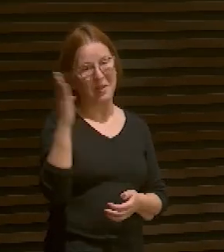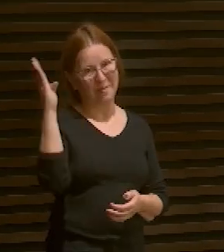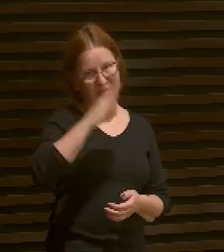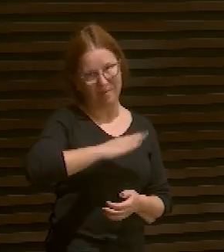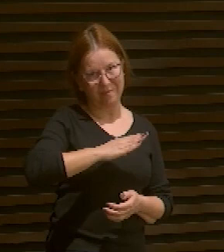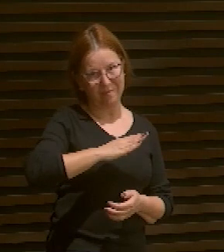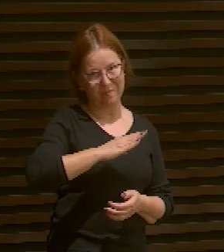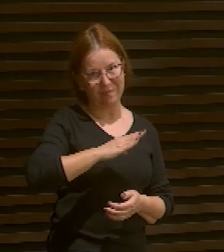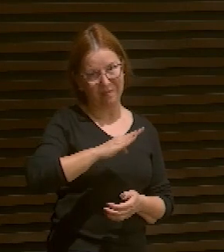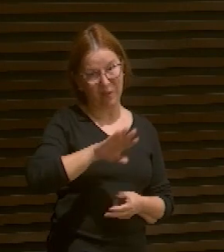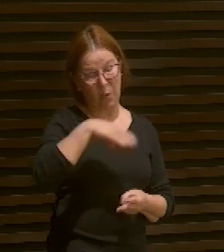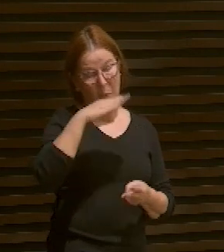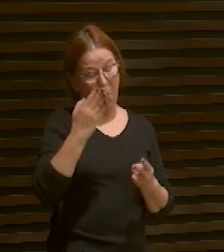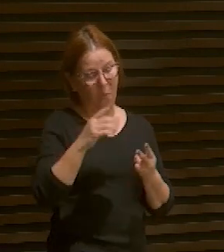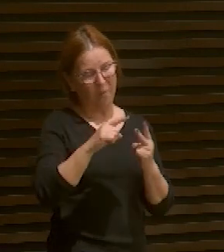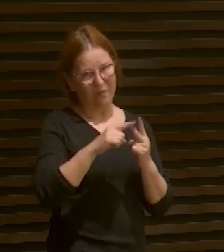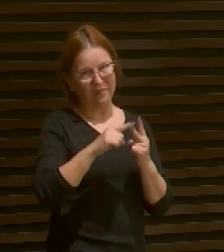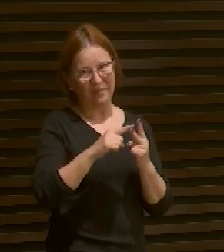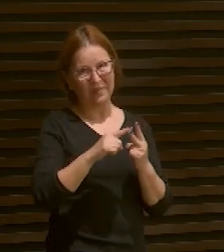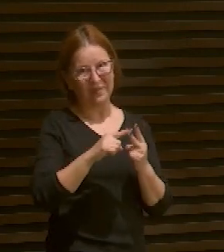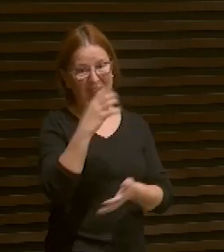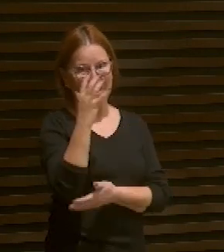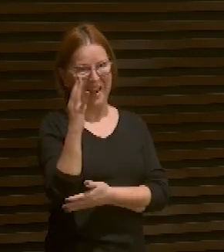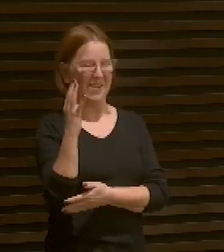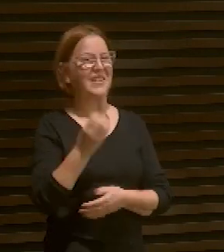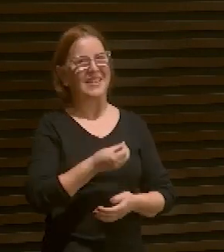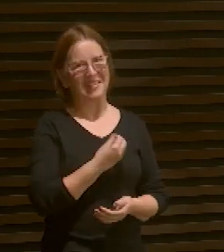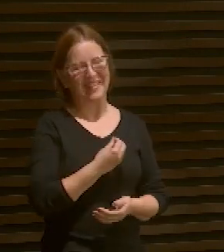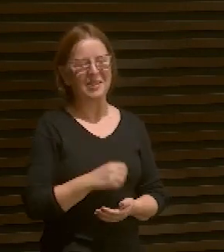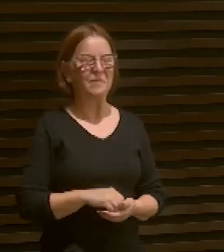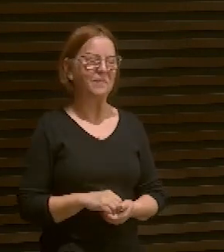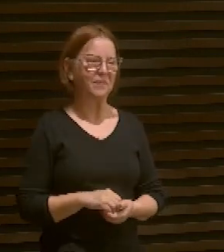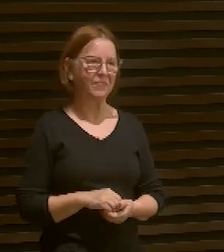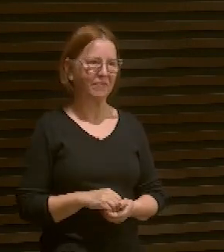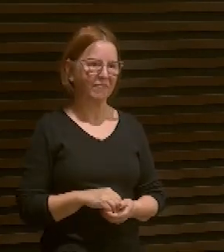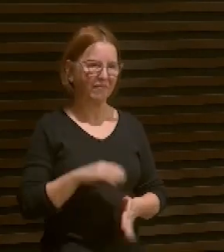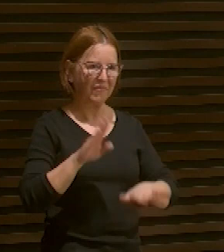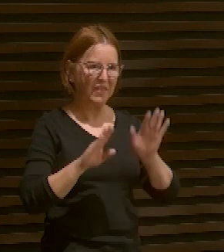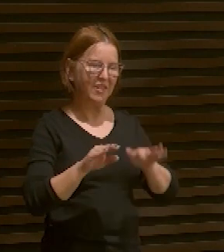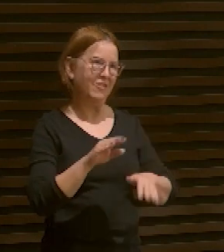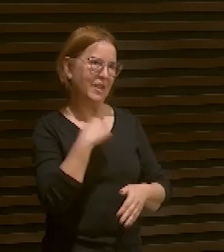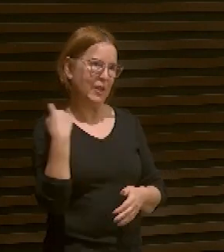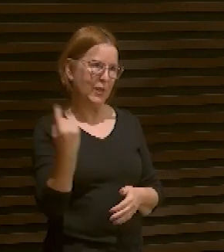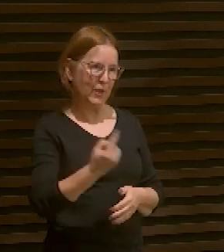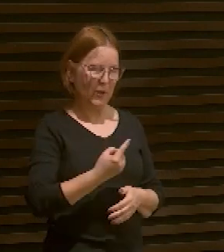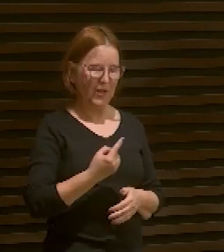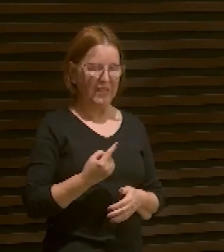do mal, ou era a árvore da vida. Muitas vezes nós somos levados pelos